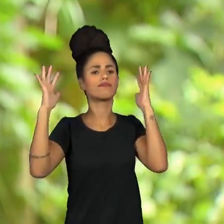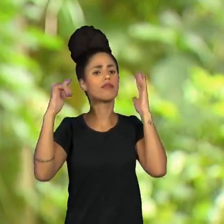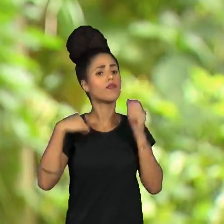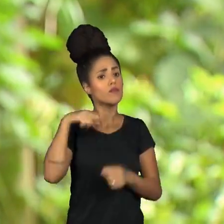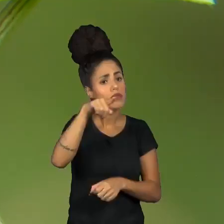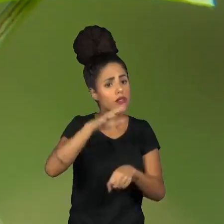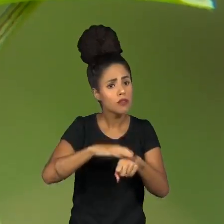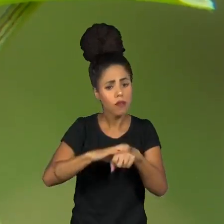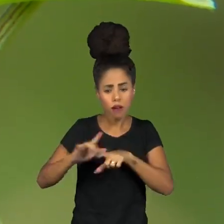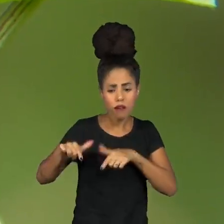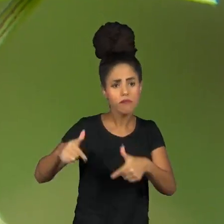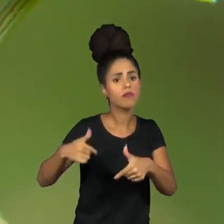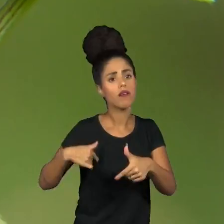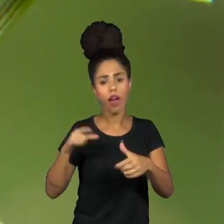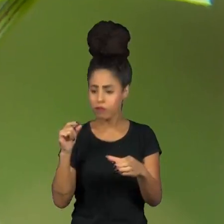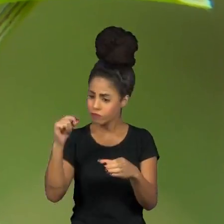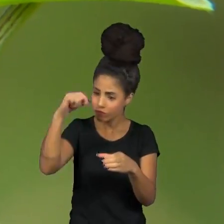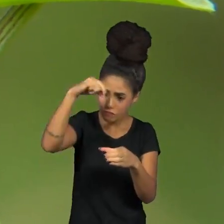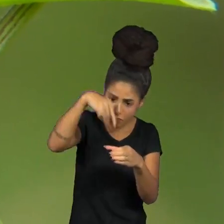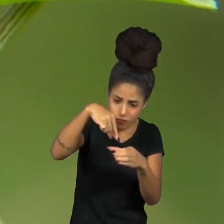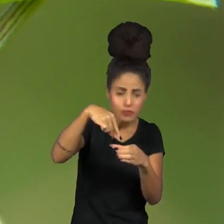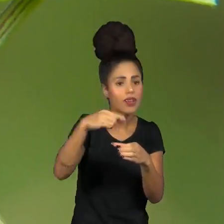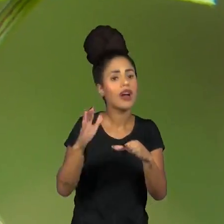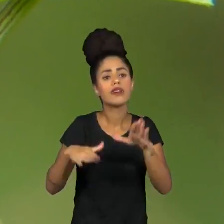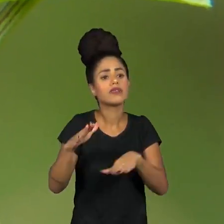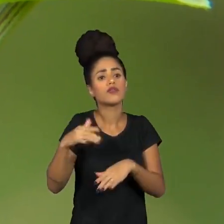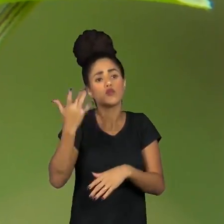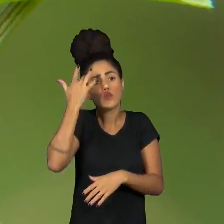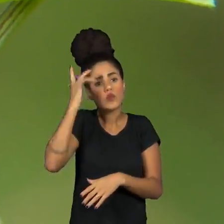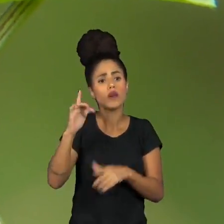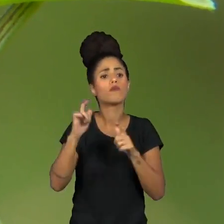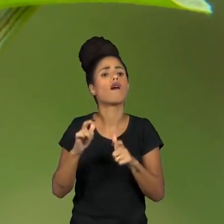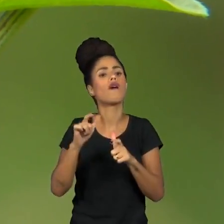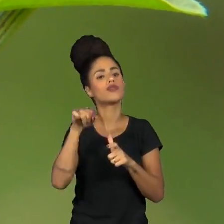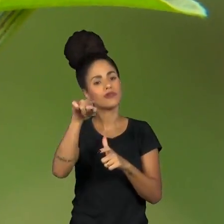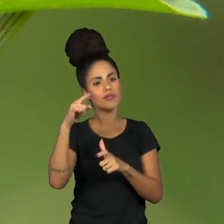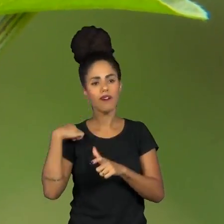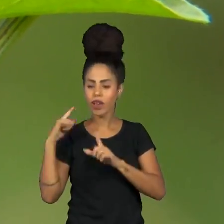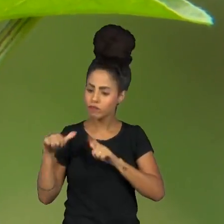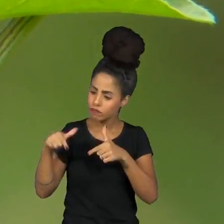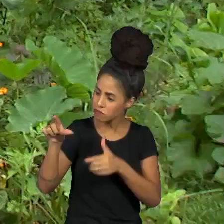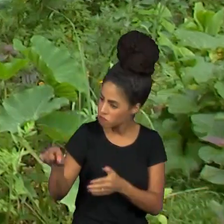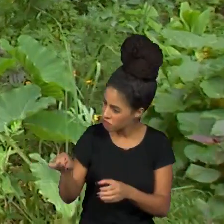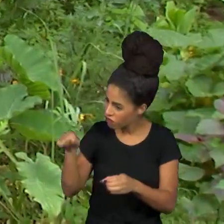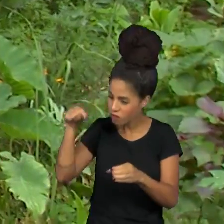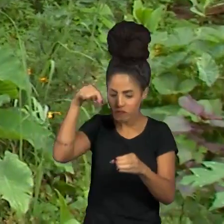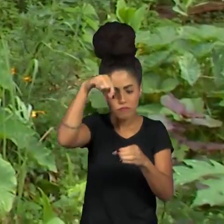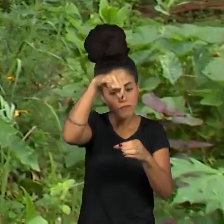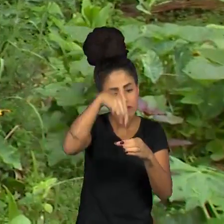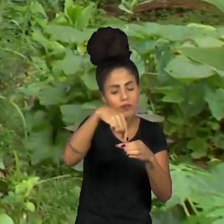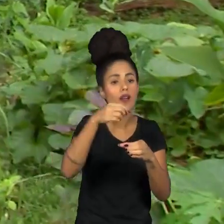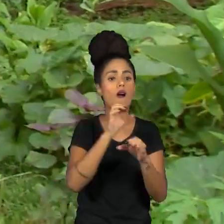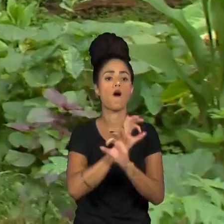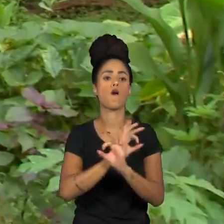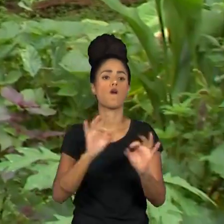próprio alimento, né, que muitas vezes a gente não sabe a origem dele, né, então isso